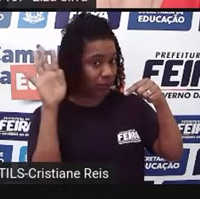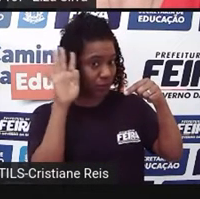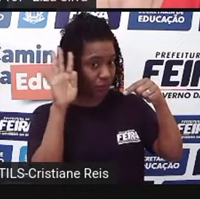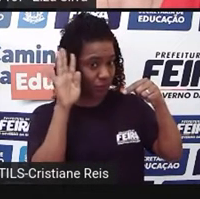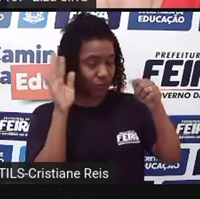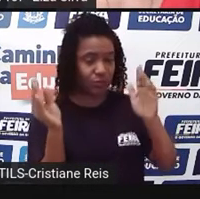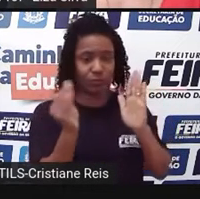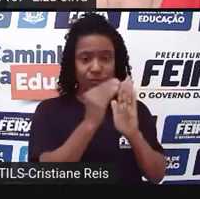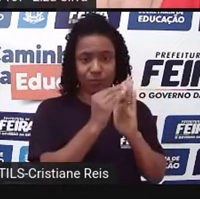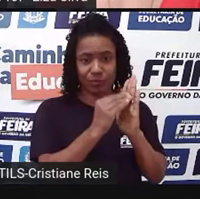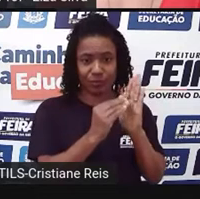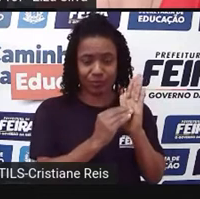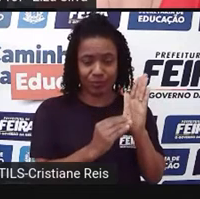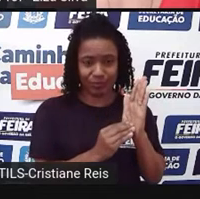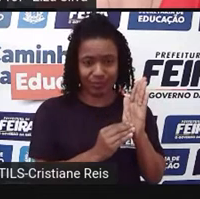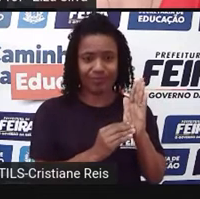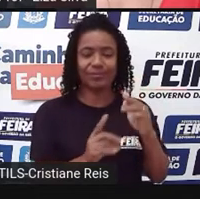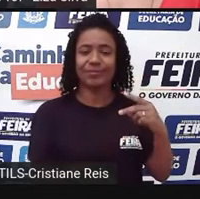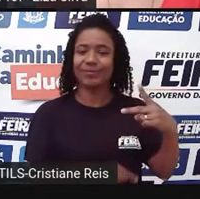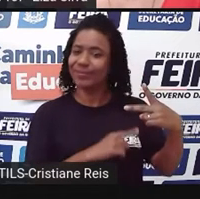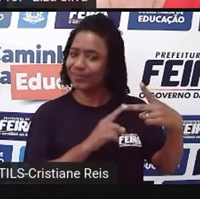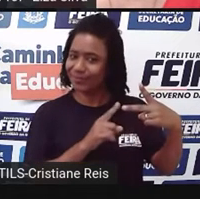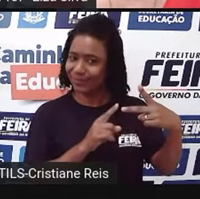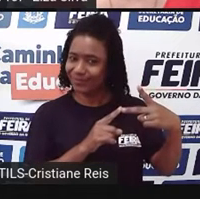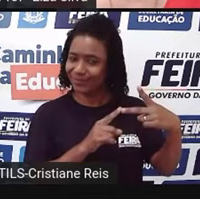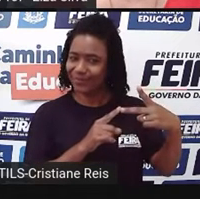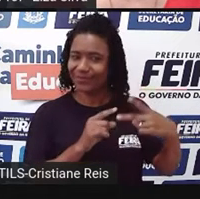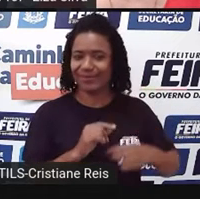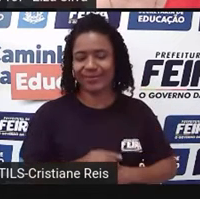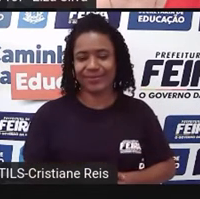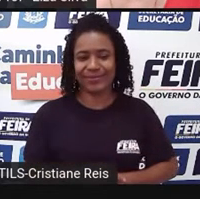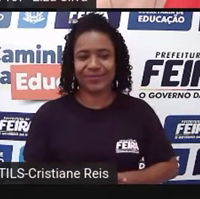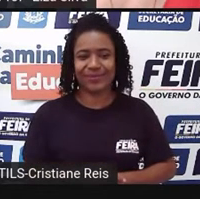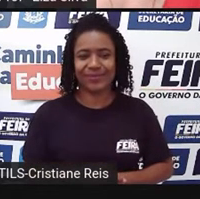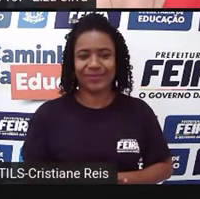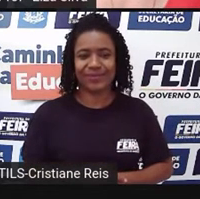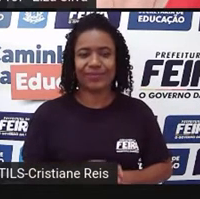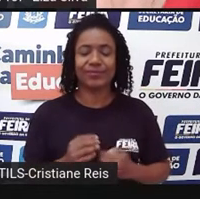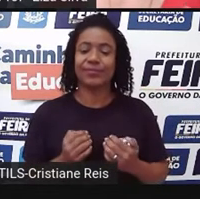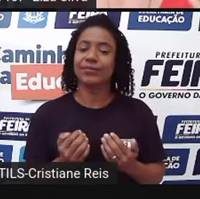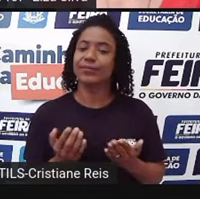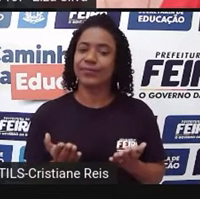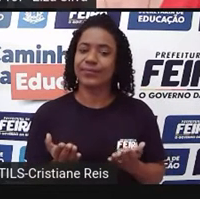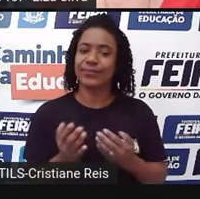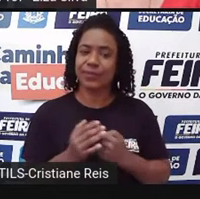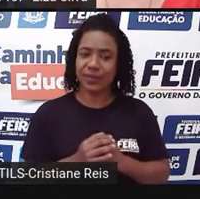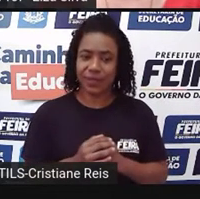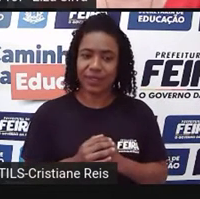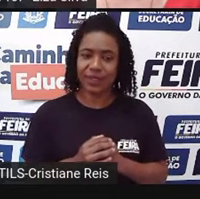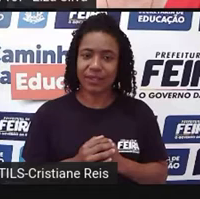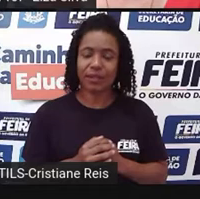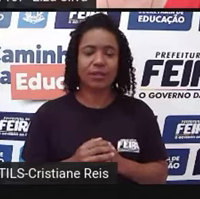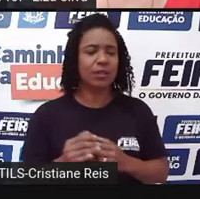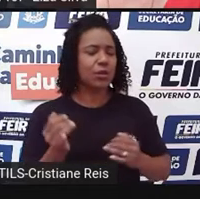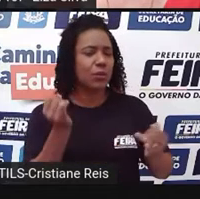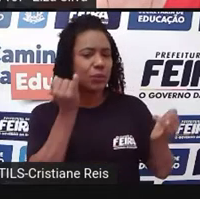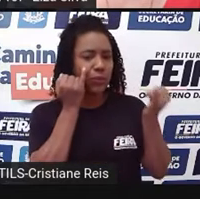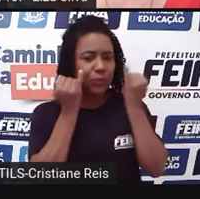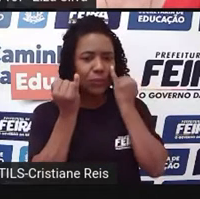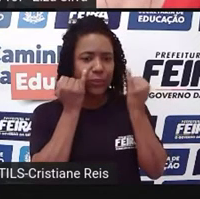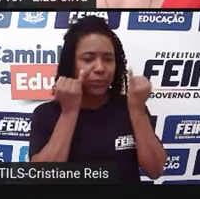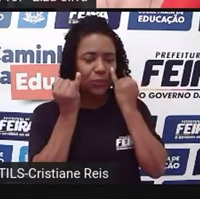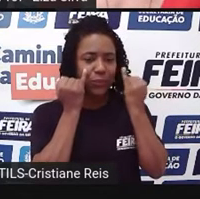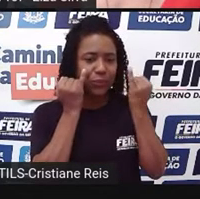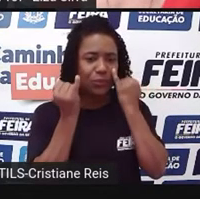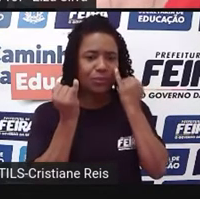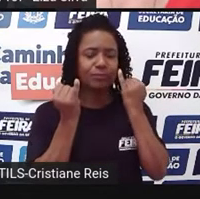What kind of information we can find it o que tipo de informação Será que a gente pode